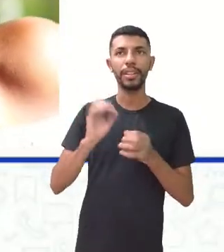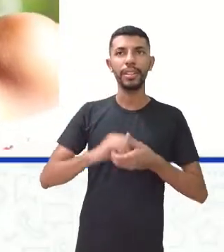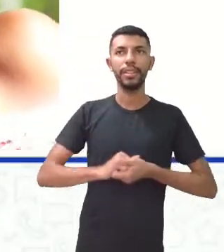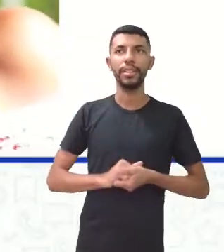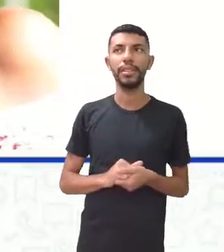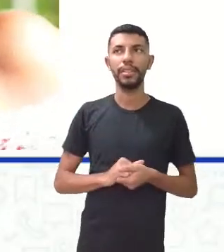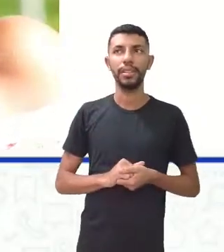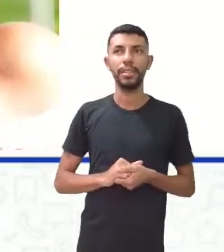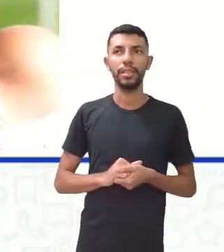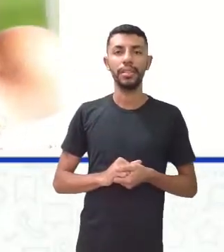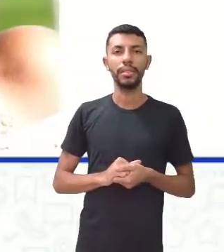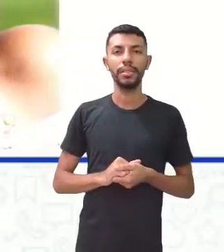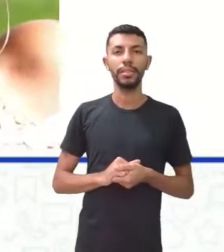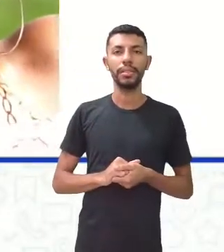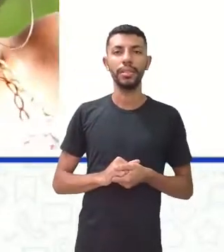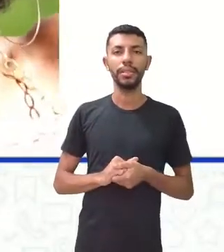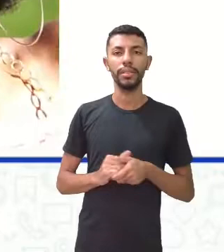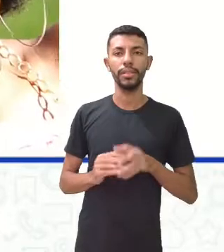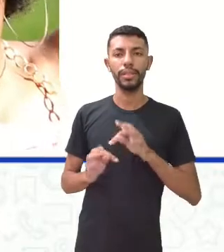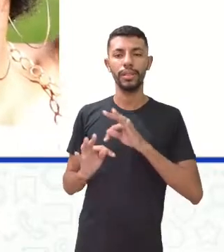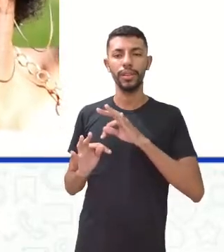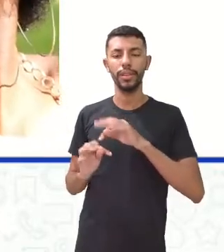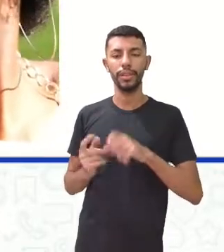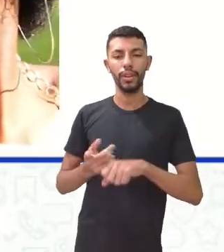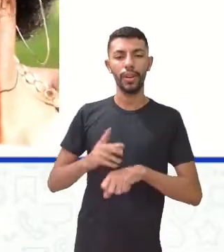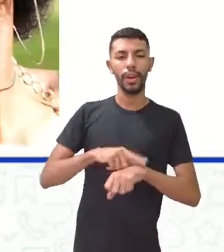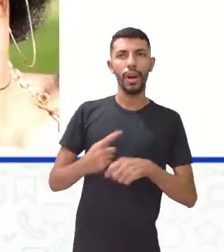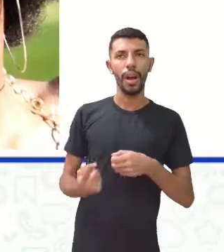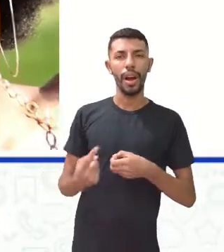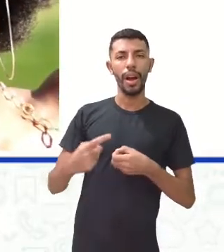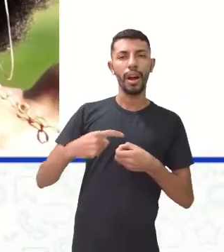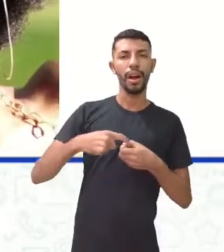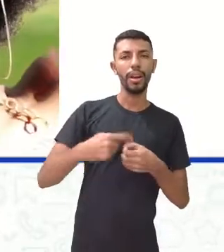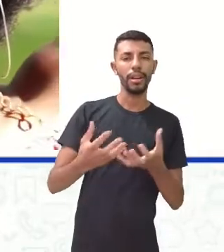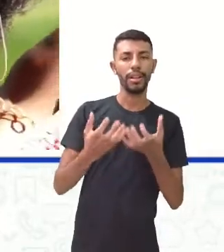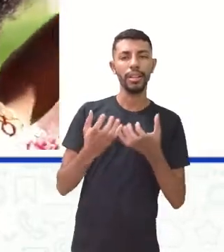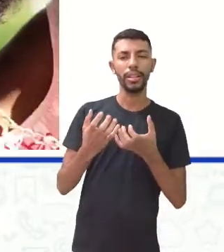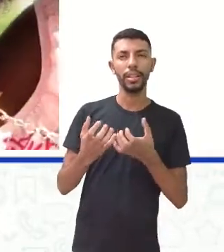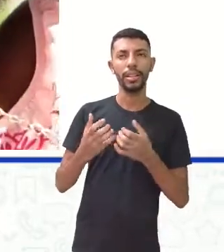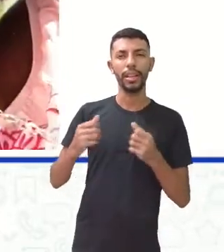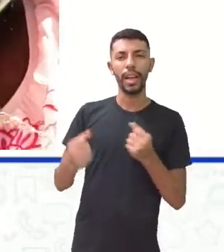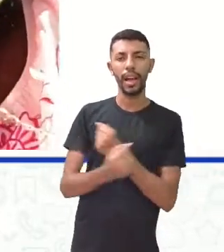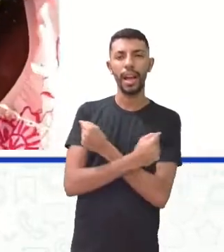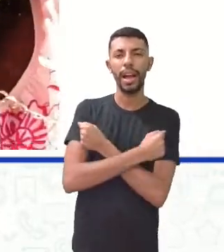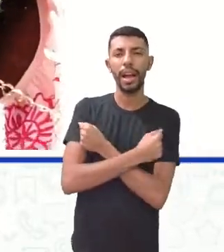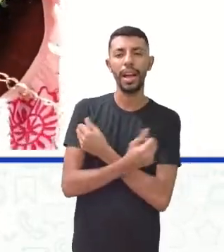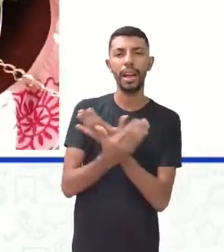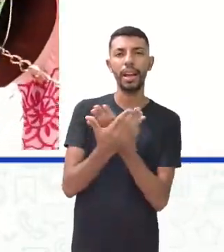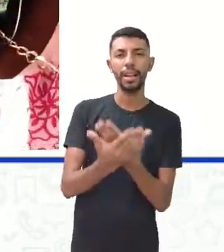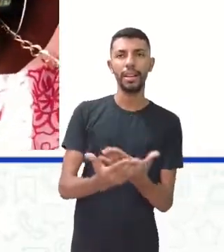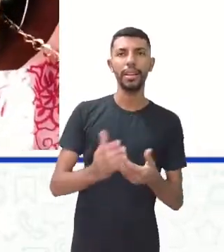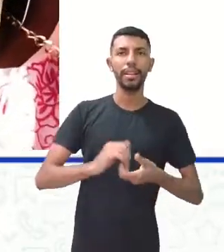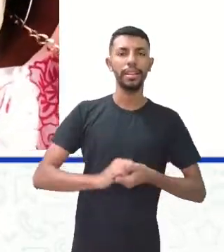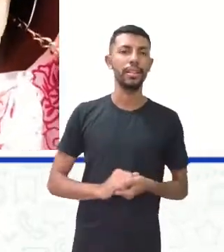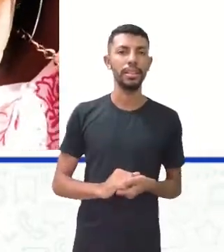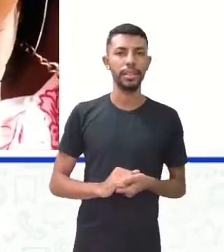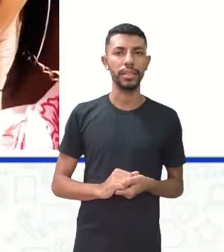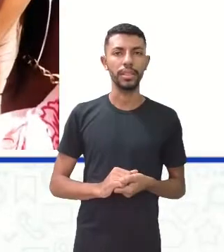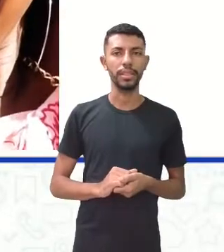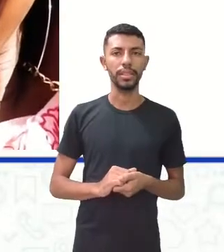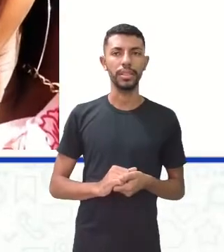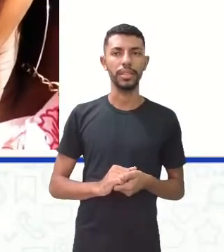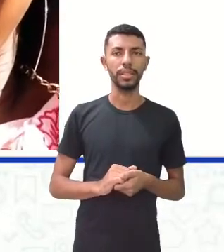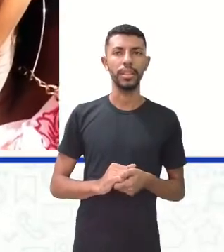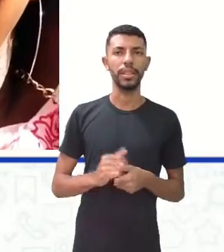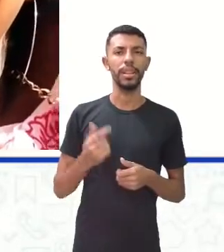pouquinho? Podia o tempo voltar nesse momento. Queria tanto te abraçar nesse momento.